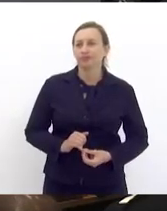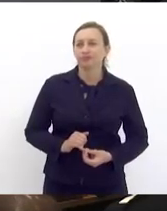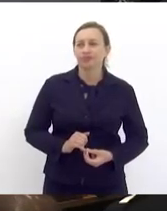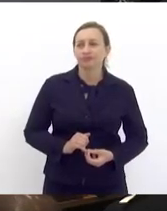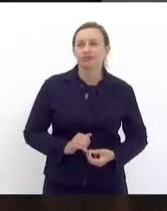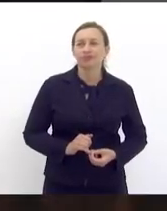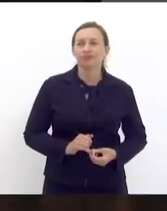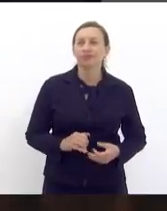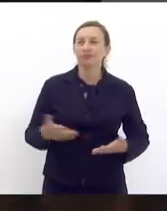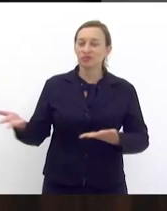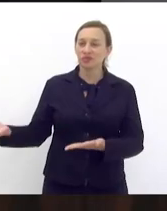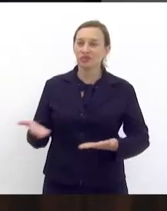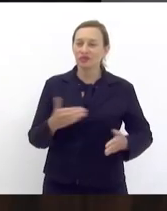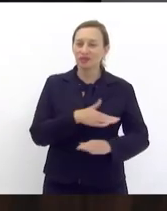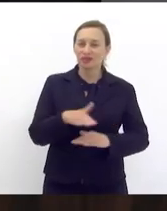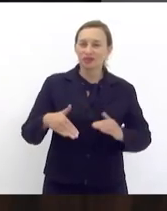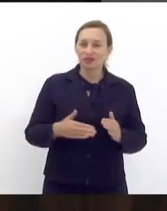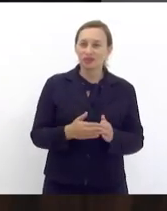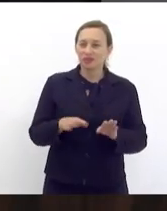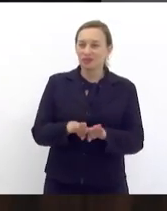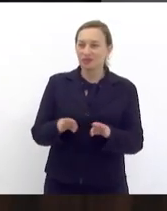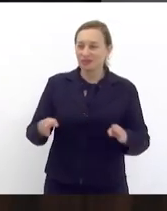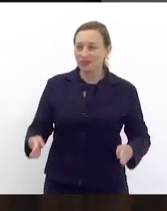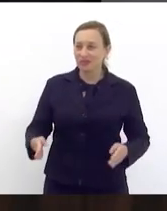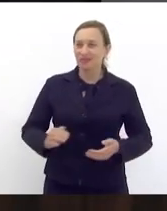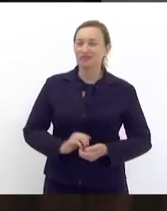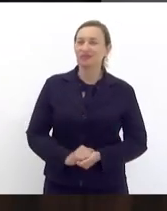Agora eu convido a todos da mesa, todos os presentes.